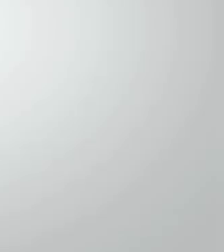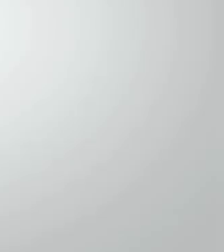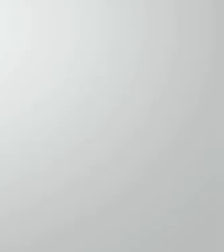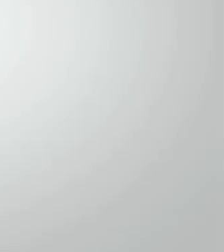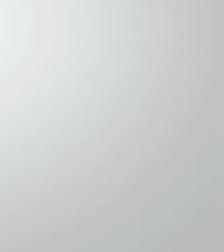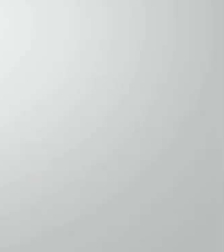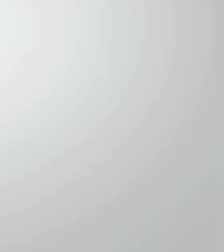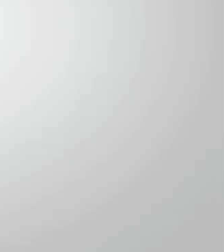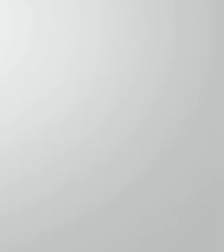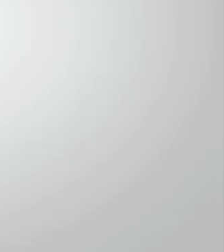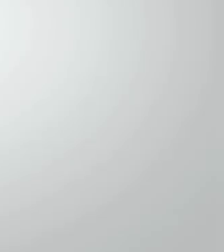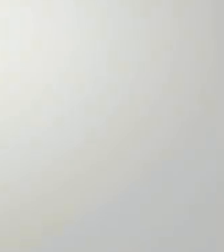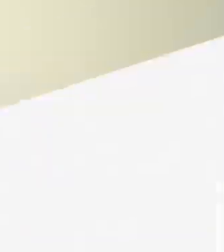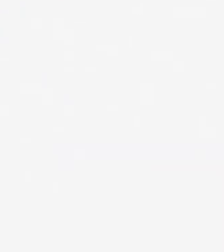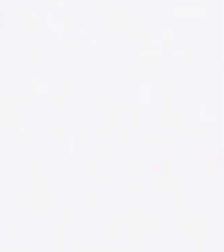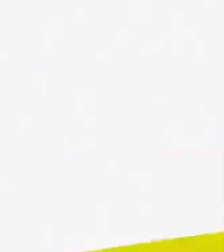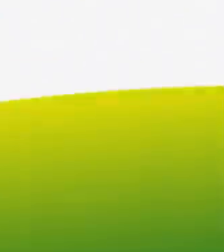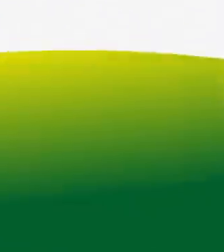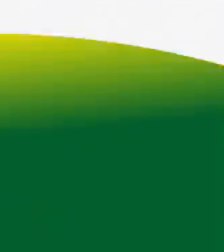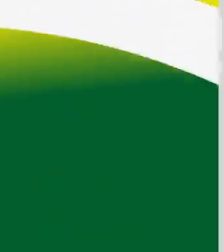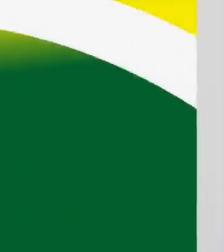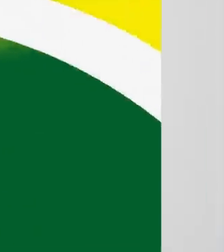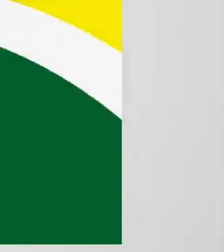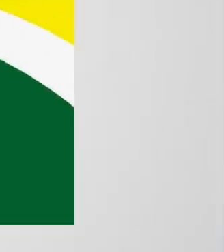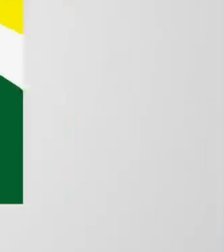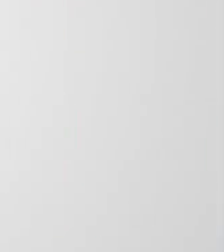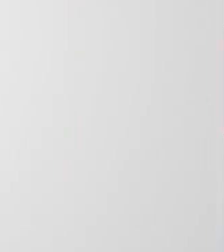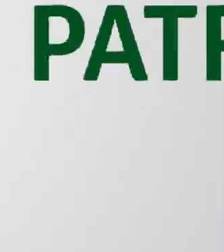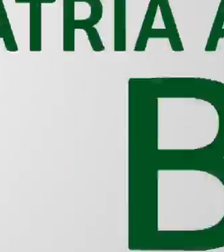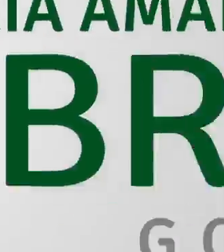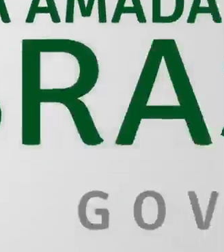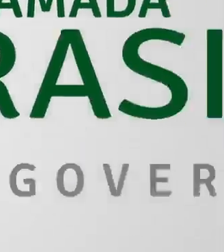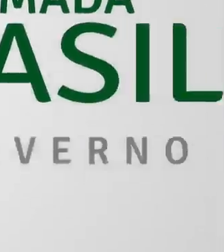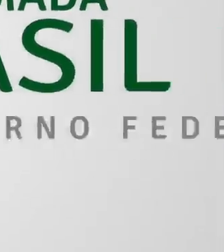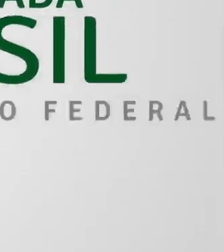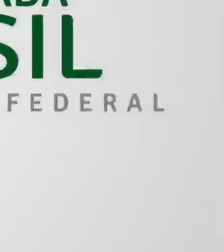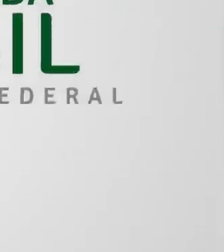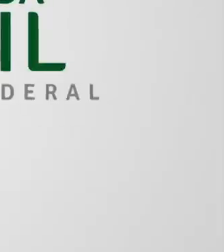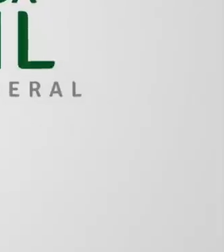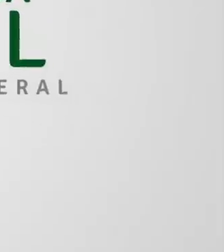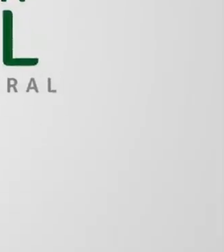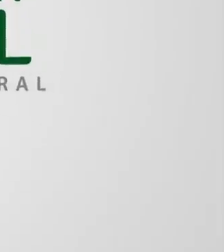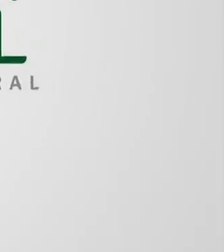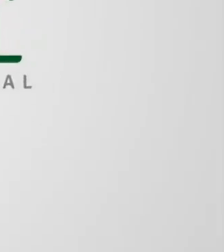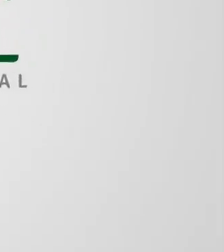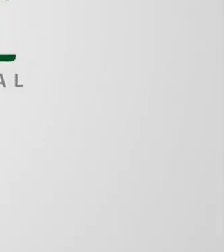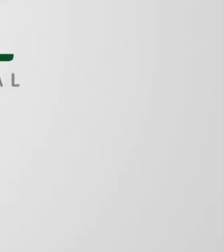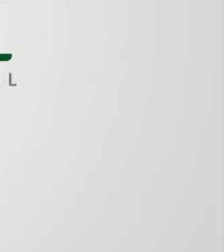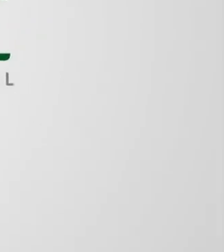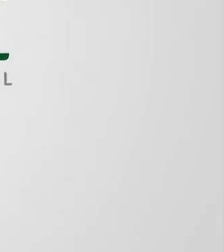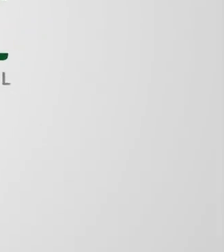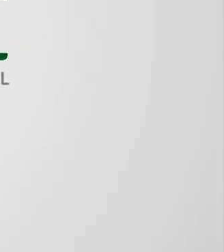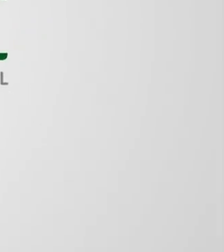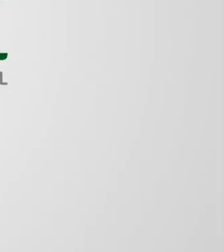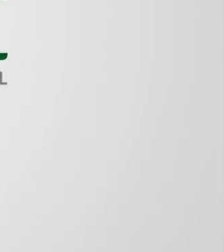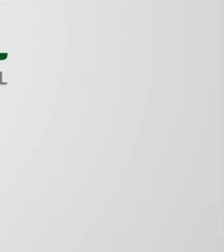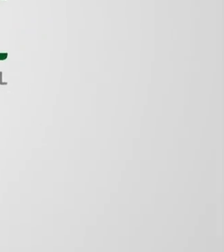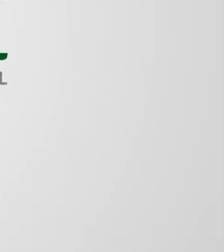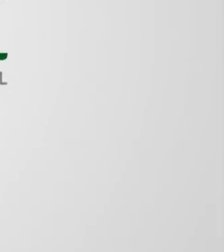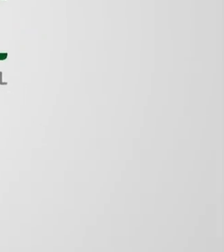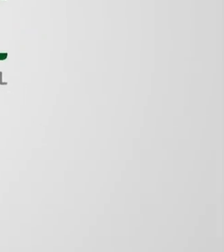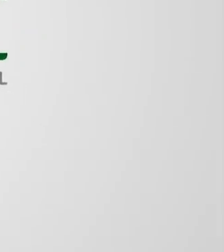aí a forma se neste momento a rede nacional de rádio e televisão para o pronunciamento